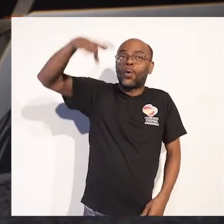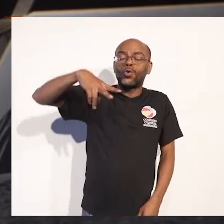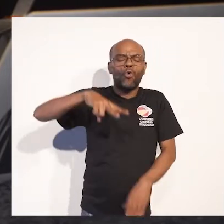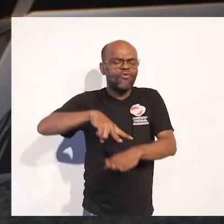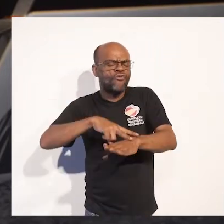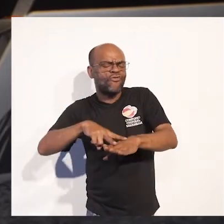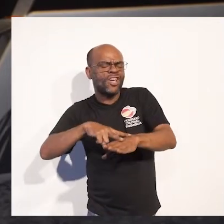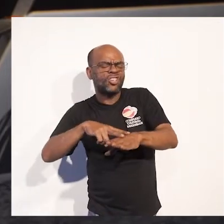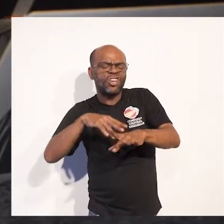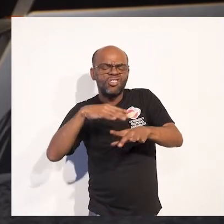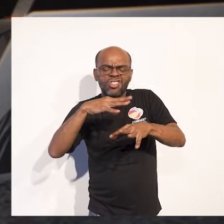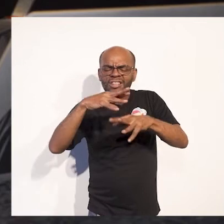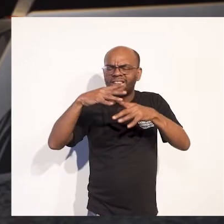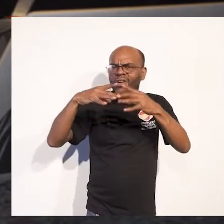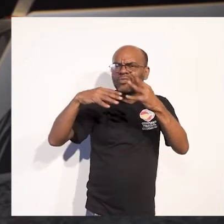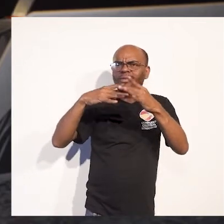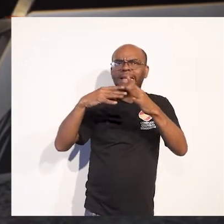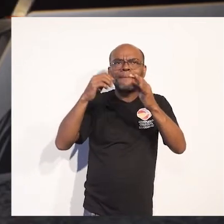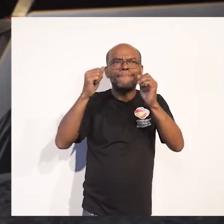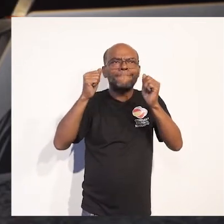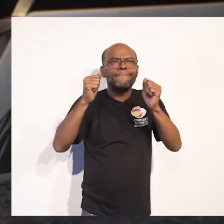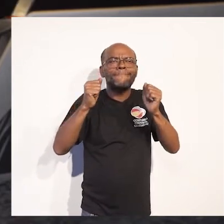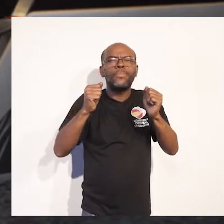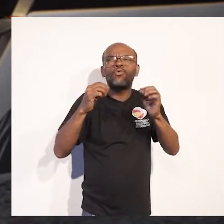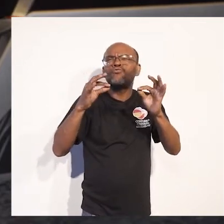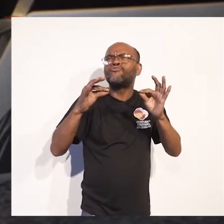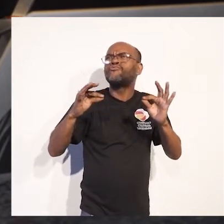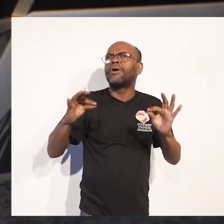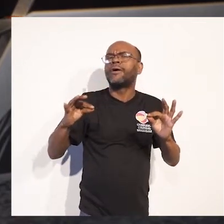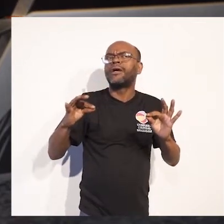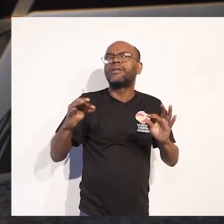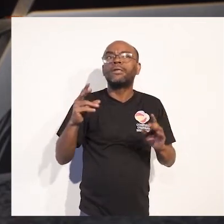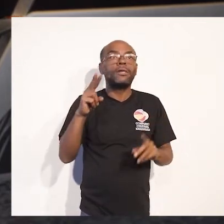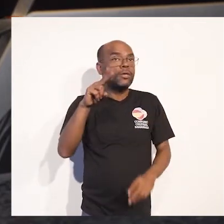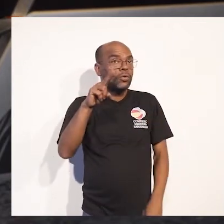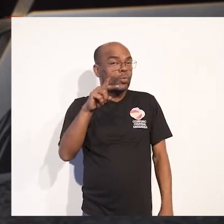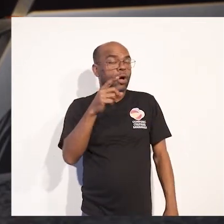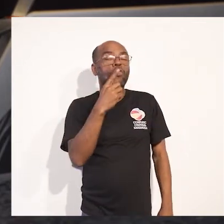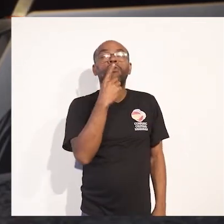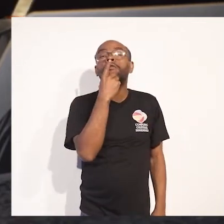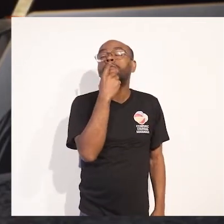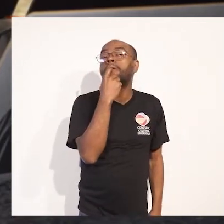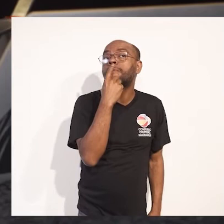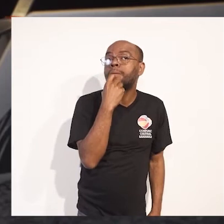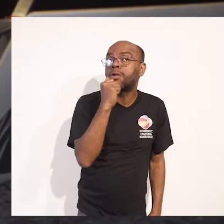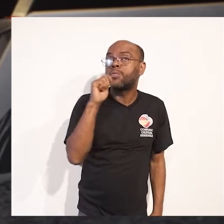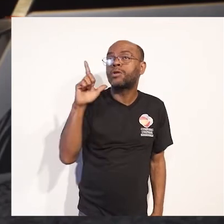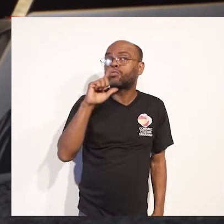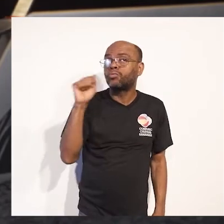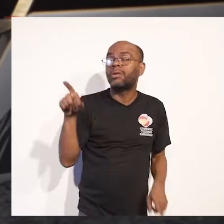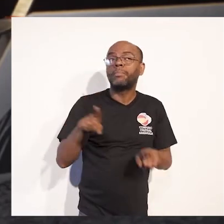se decompõe, ele é puro, assim como o vermelho e assim como o azul. Vocês já ouviram falar